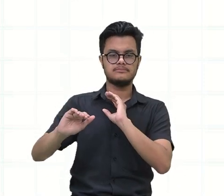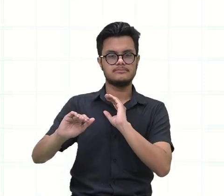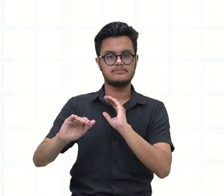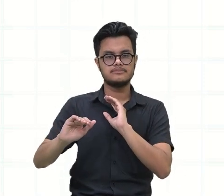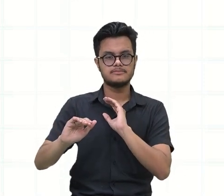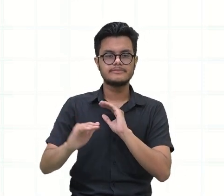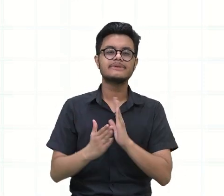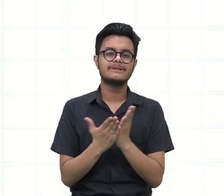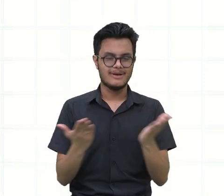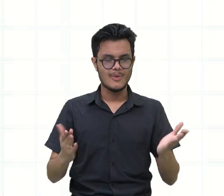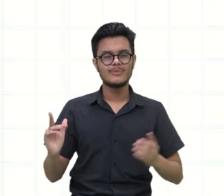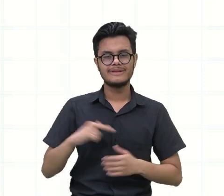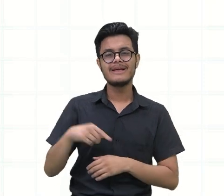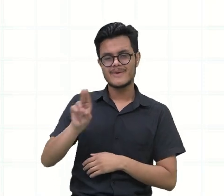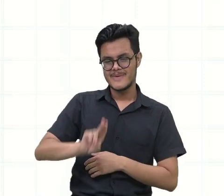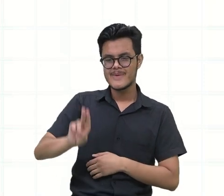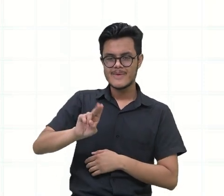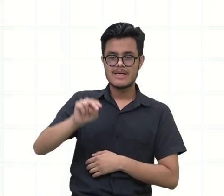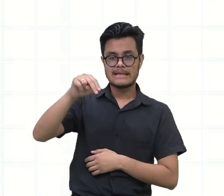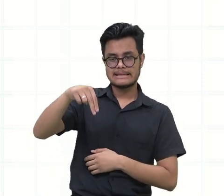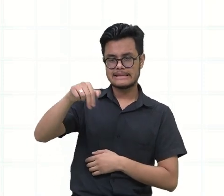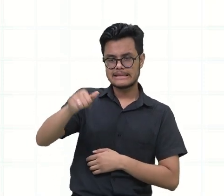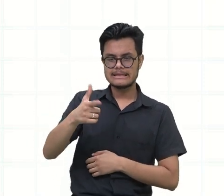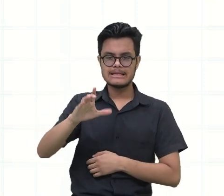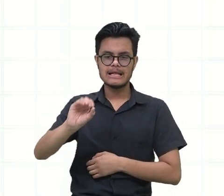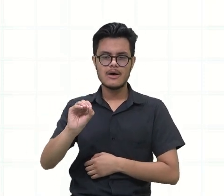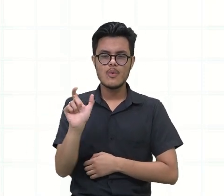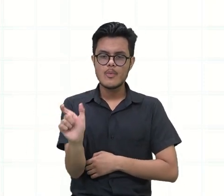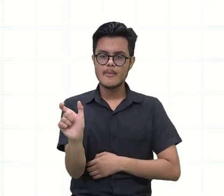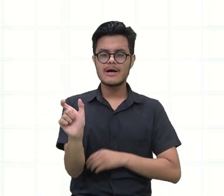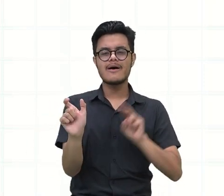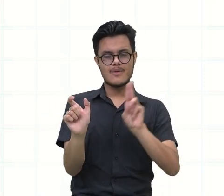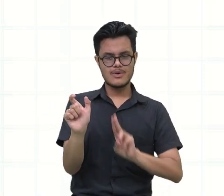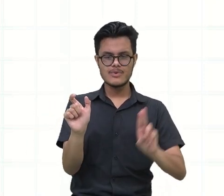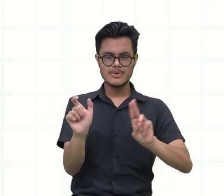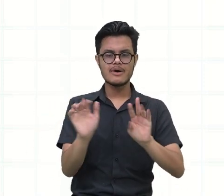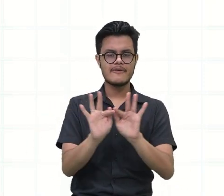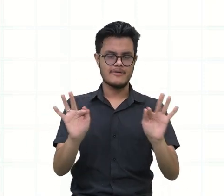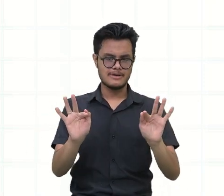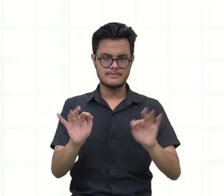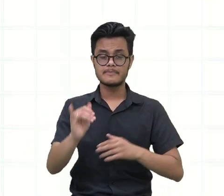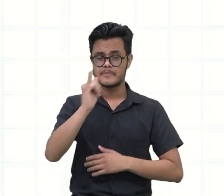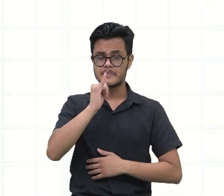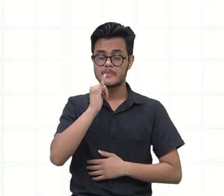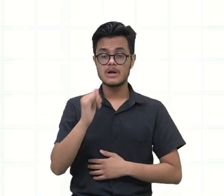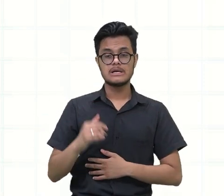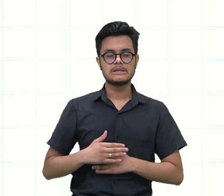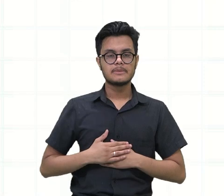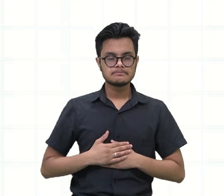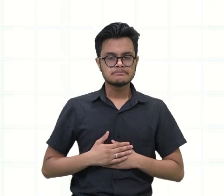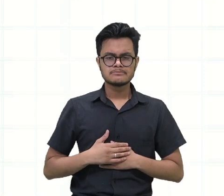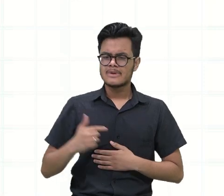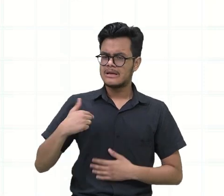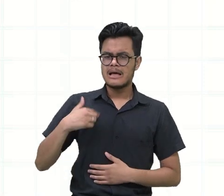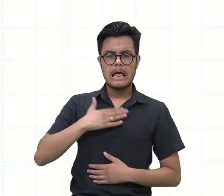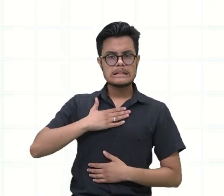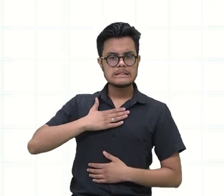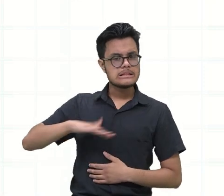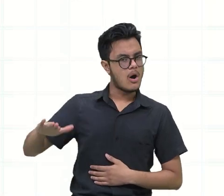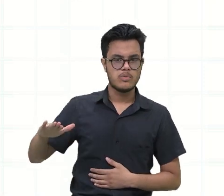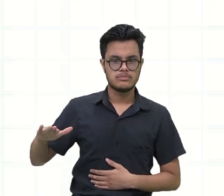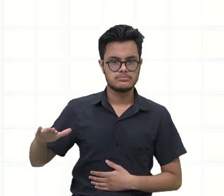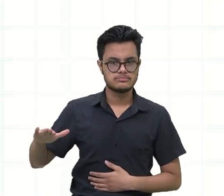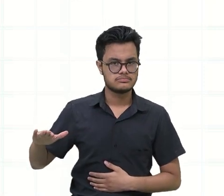está aqui no uso da palavra não. Né? Não gosto de comida apimentada. As matrículas